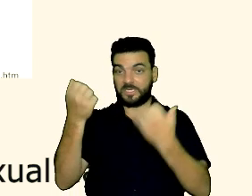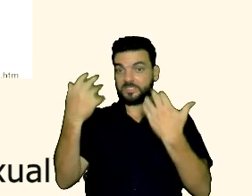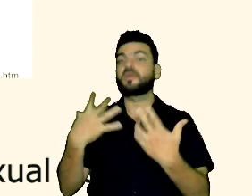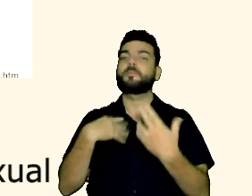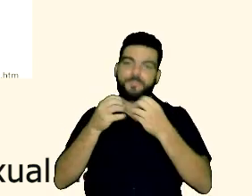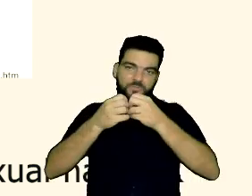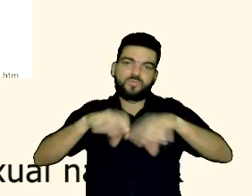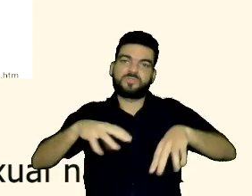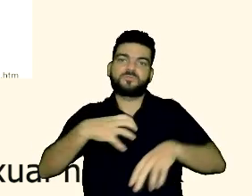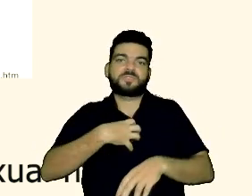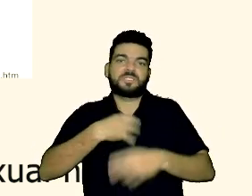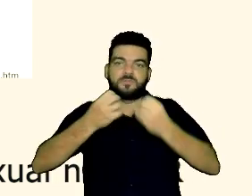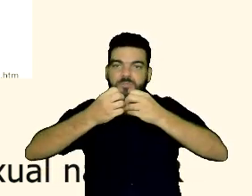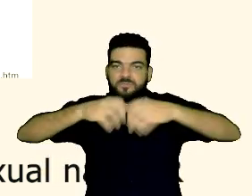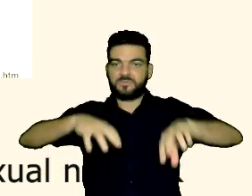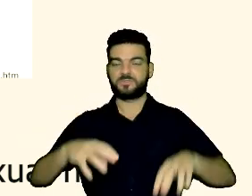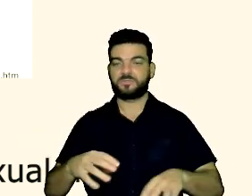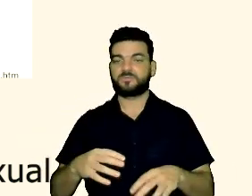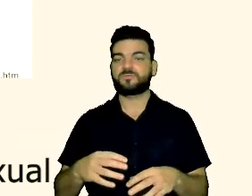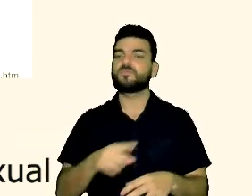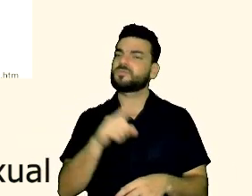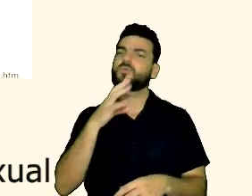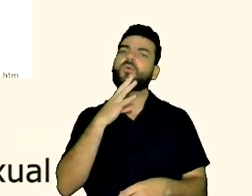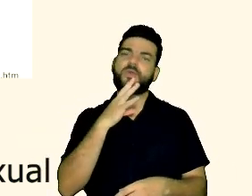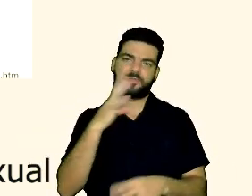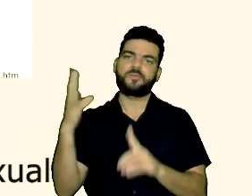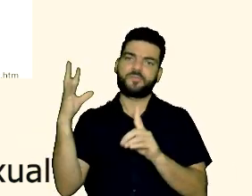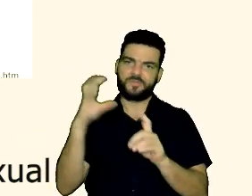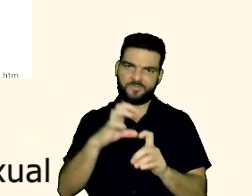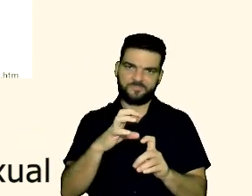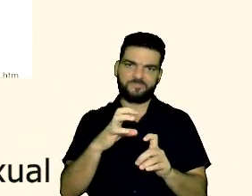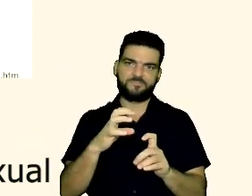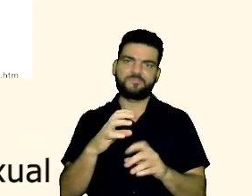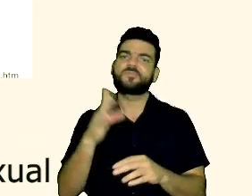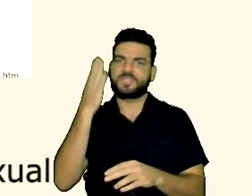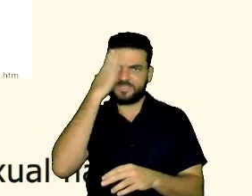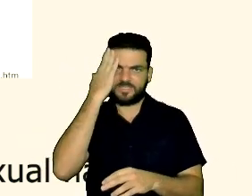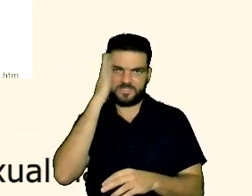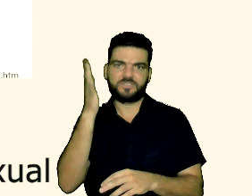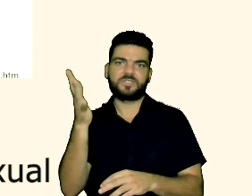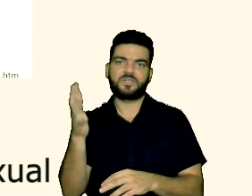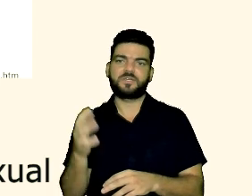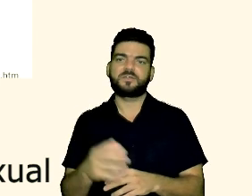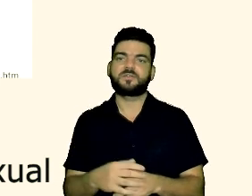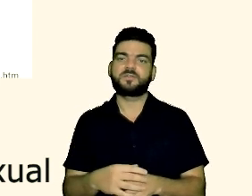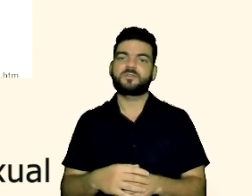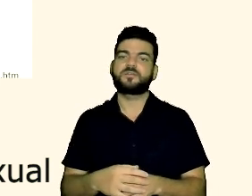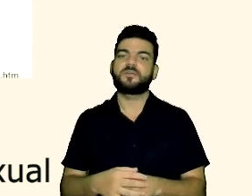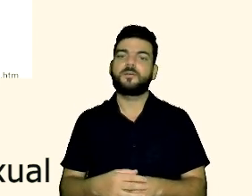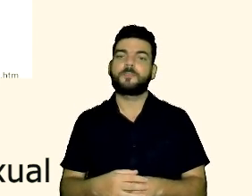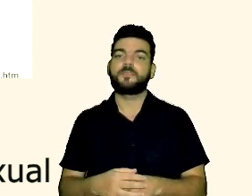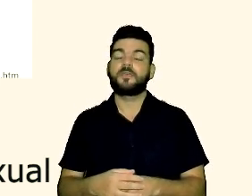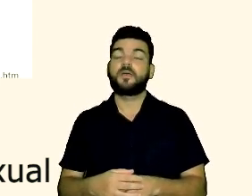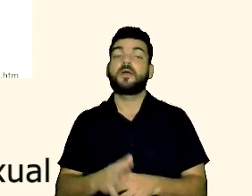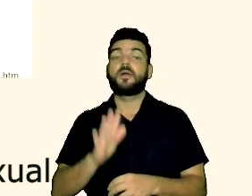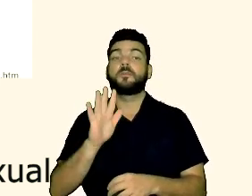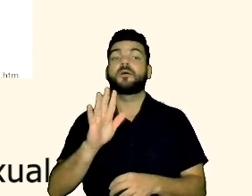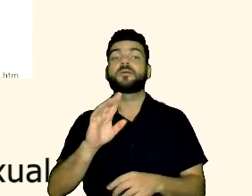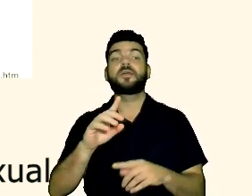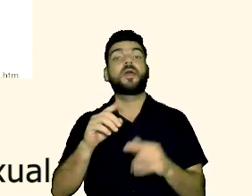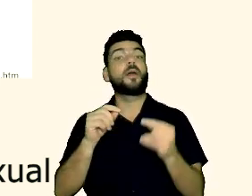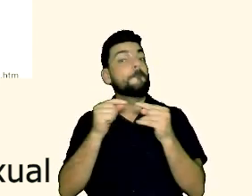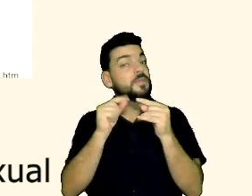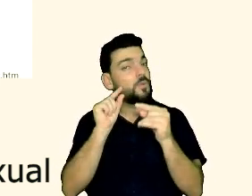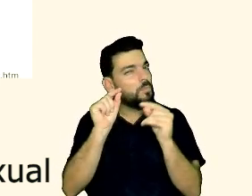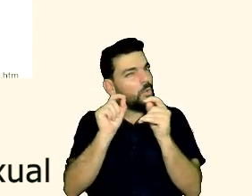moral por reconhecer a instalação de um dano, ele amplia um pouco essa visão e considera os riscos para o dano,